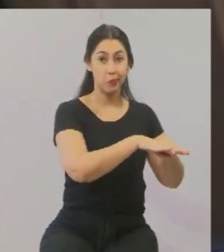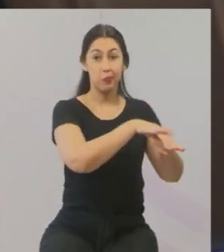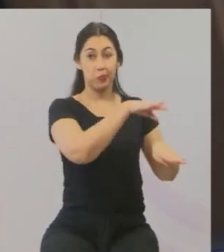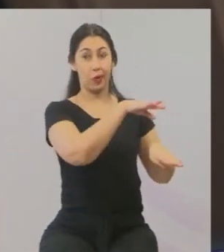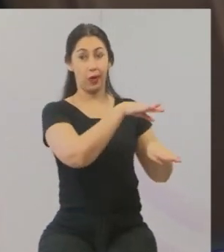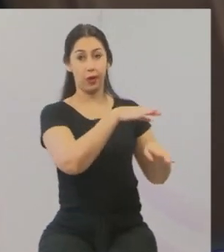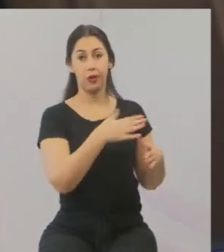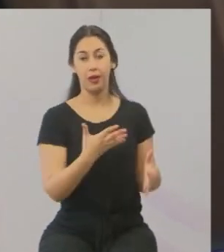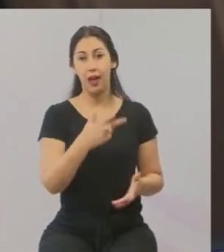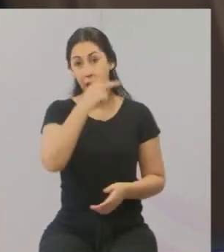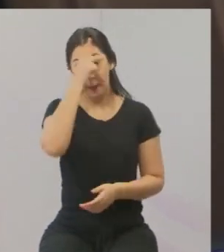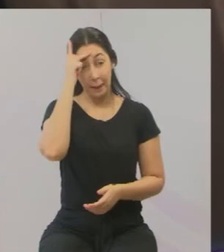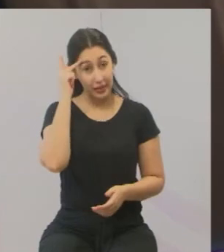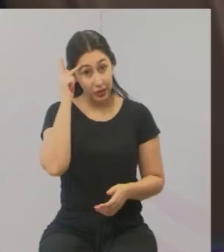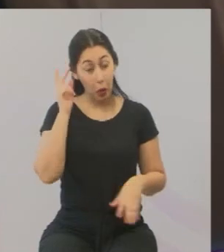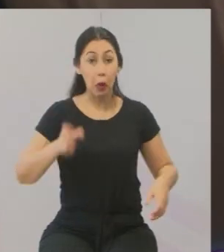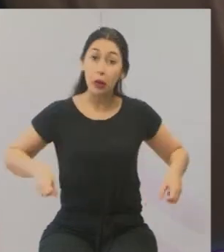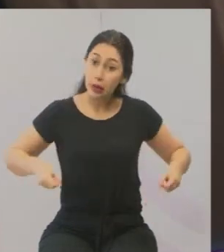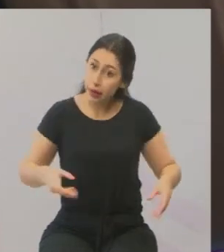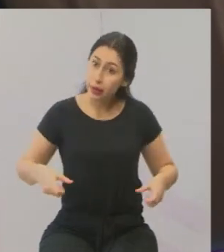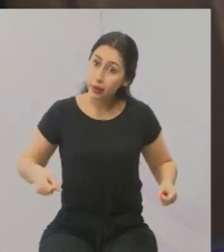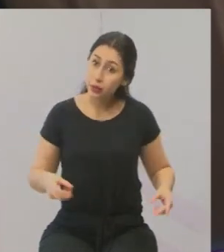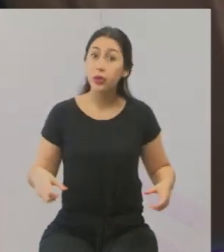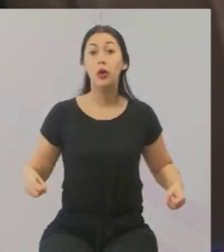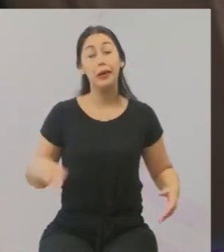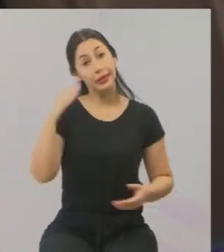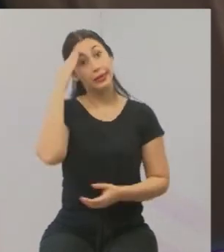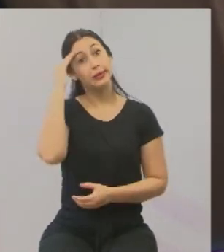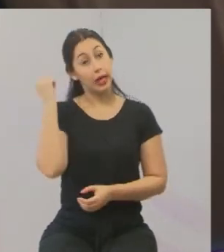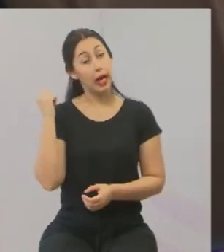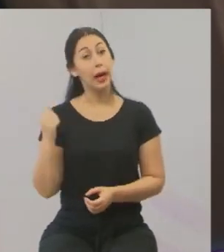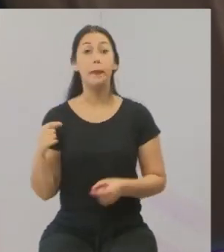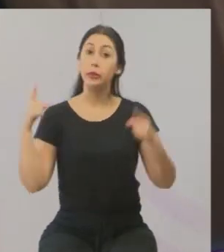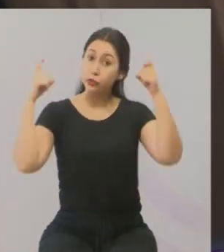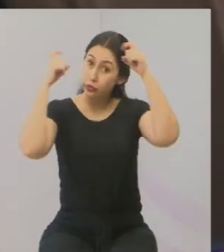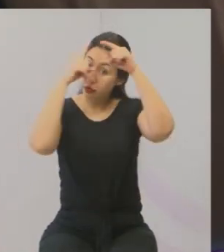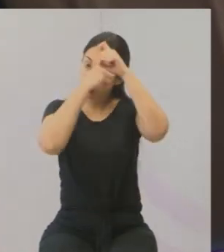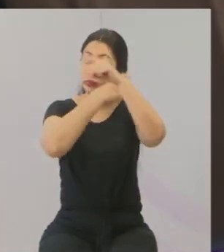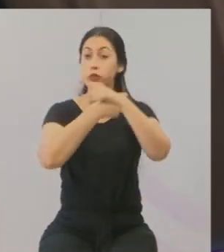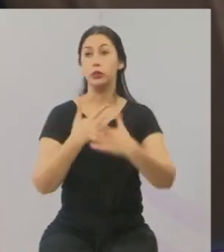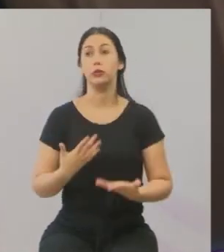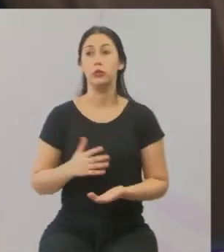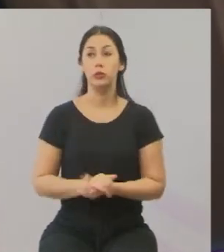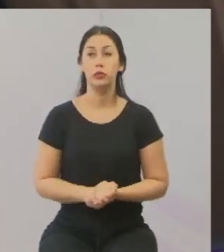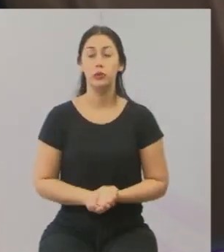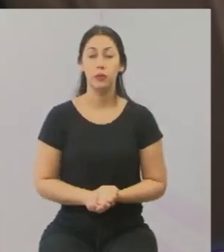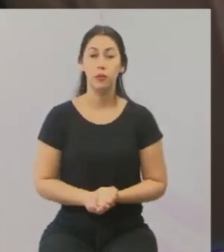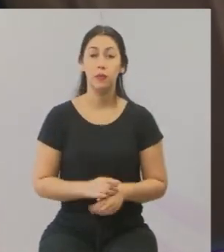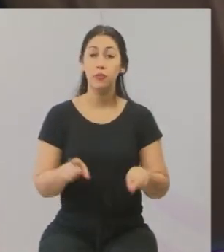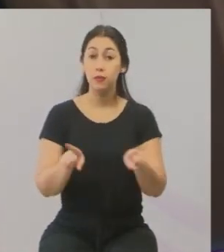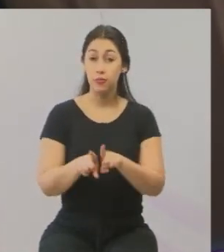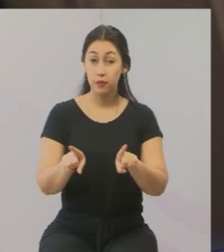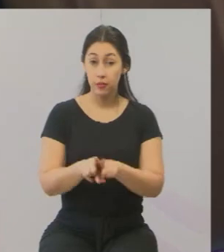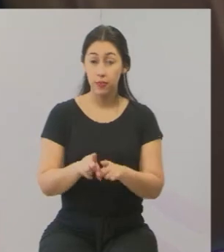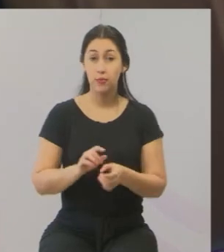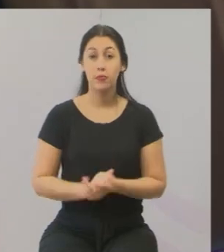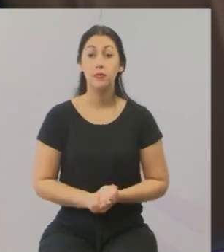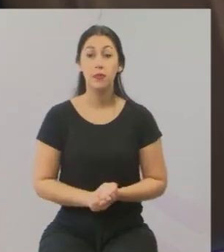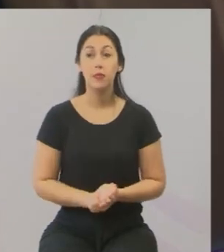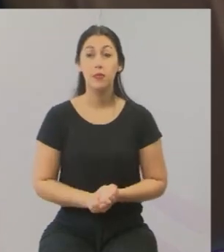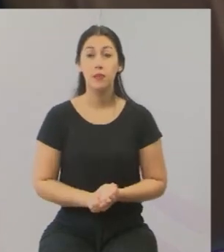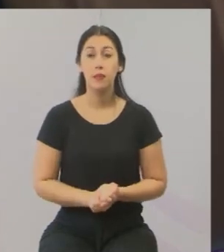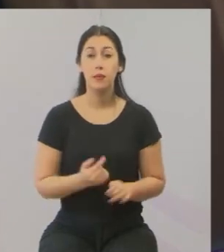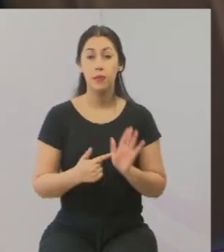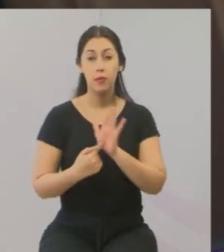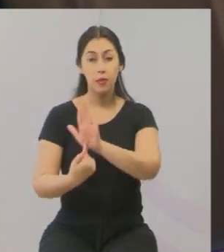quem já empurrou uma cadeira de roda, sabe que faz muita diferença. A questão também dos outros apontamentos